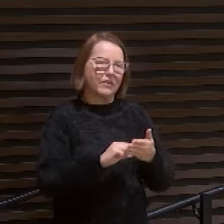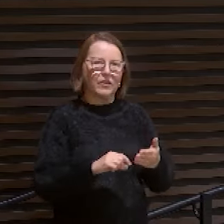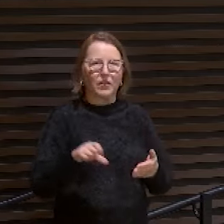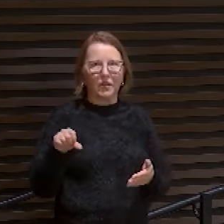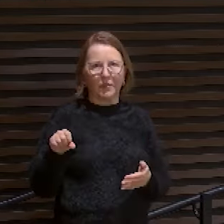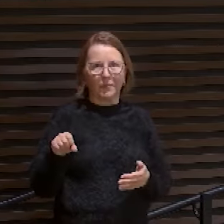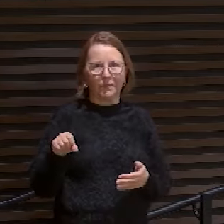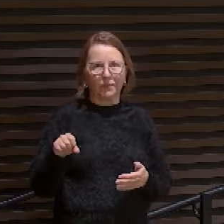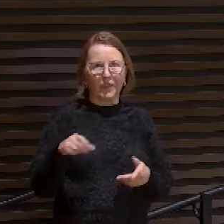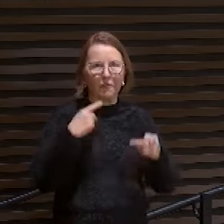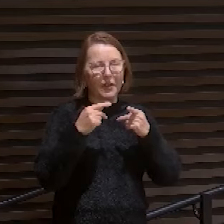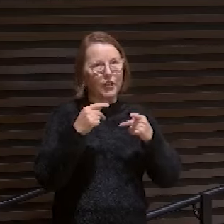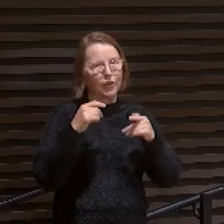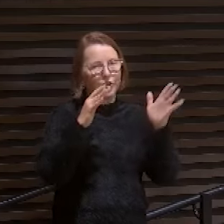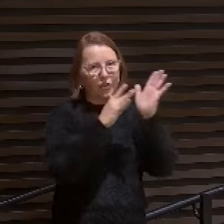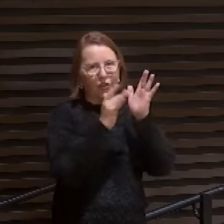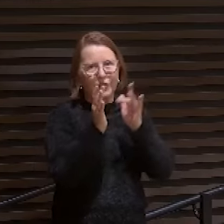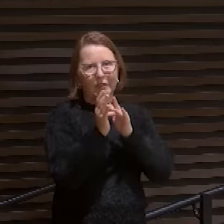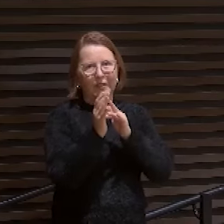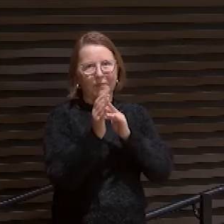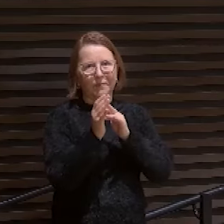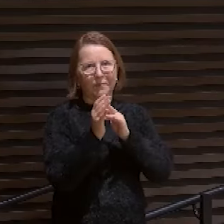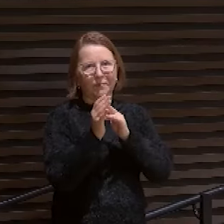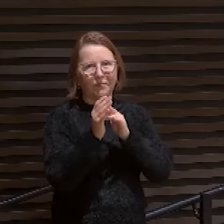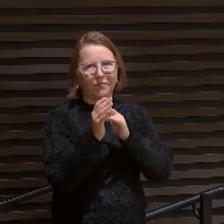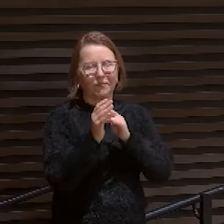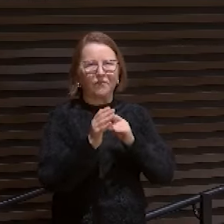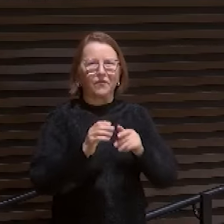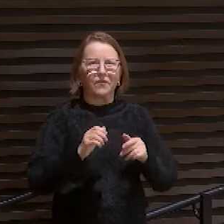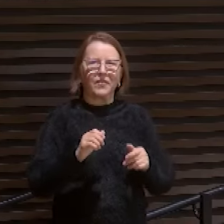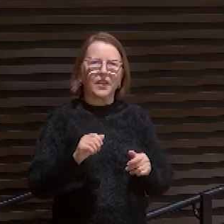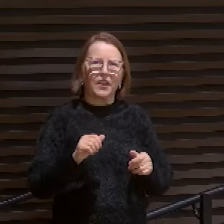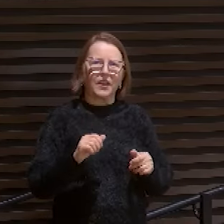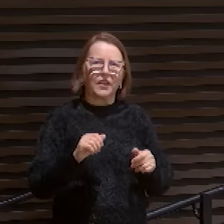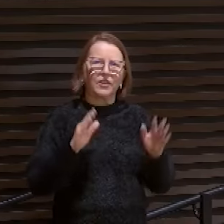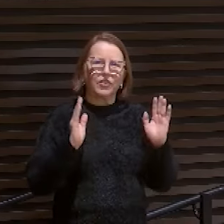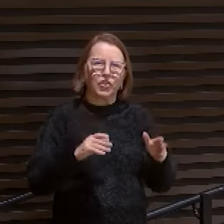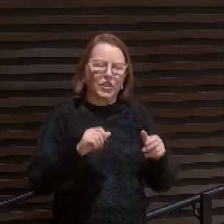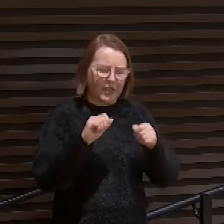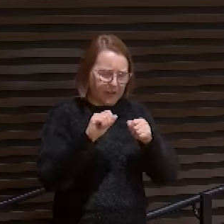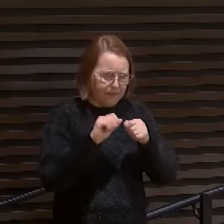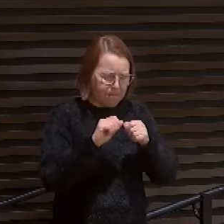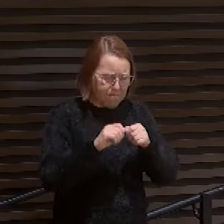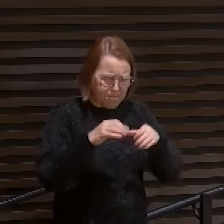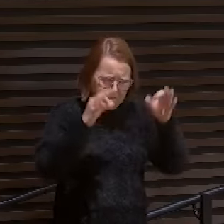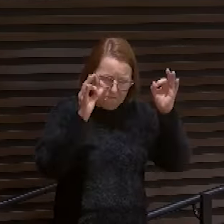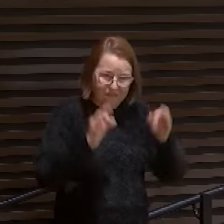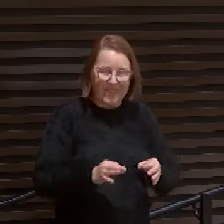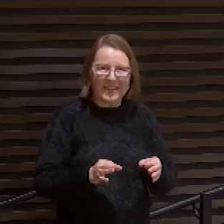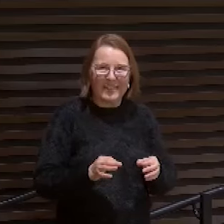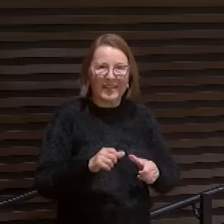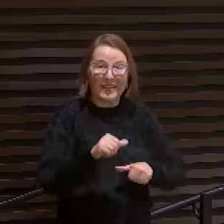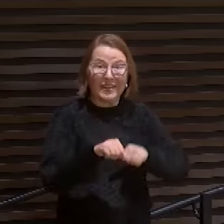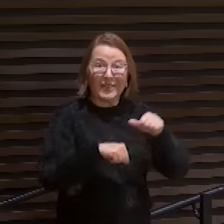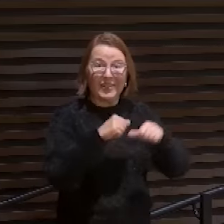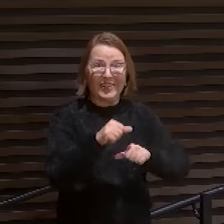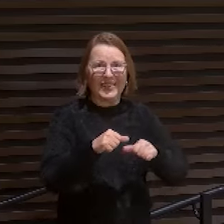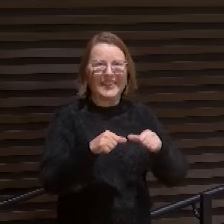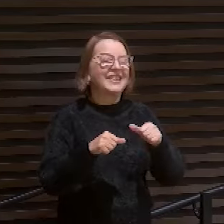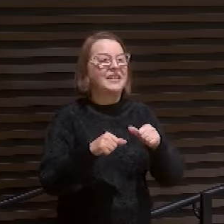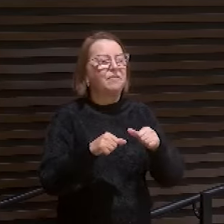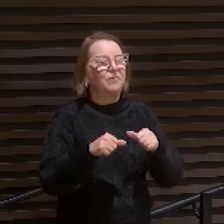falando de Jesus, tendo sido aperfeiçoado, tornou-se o autor da salvação